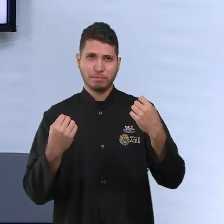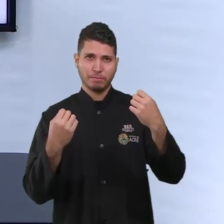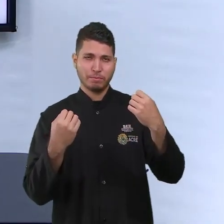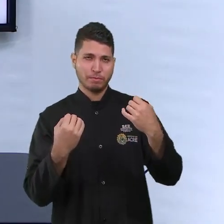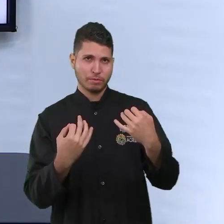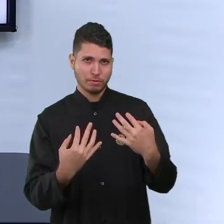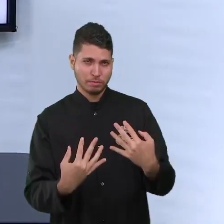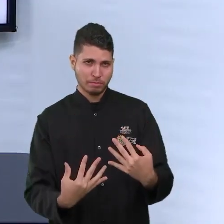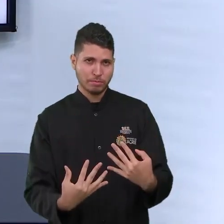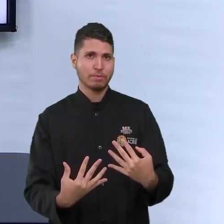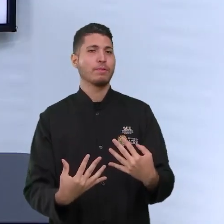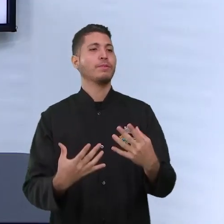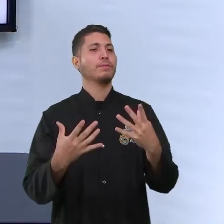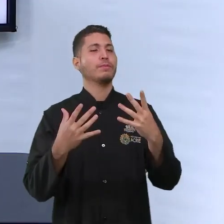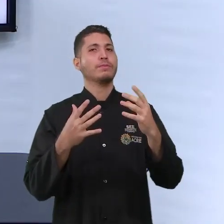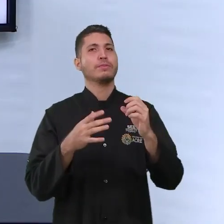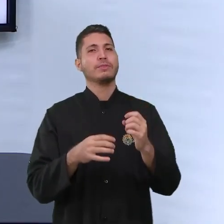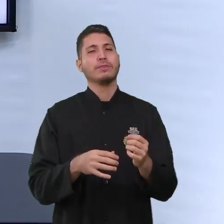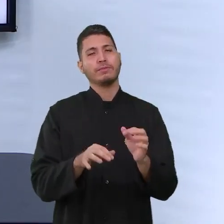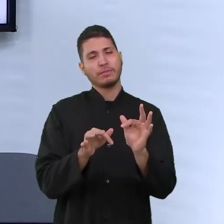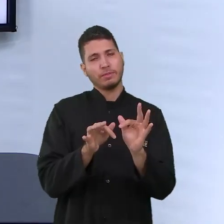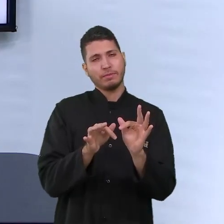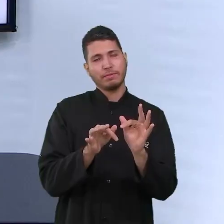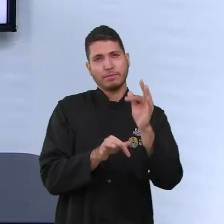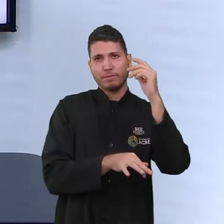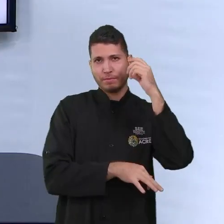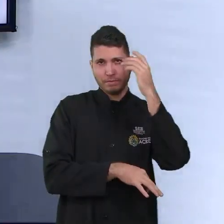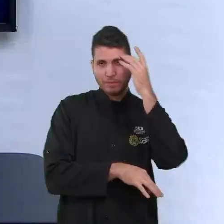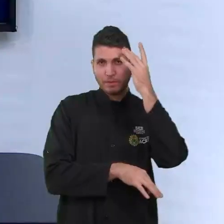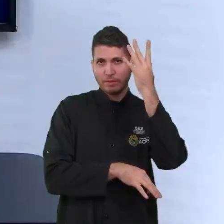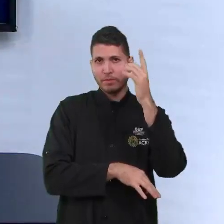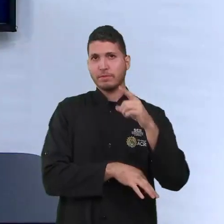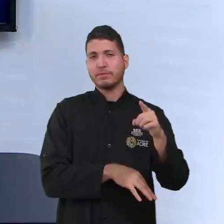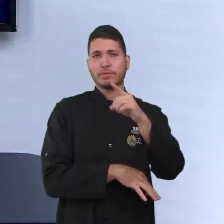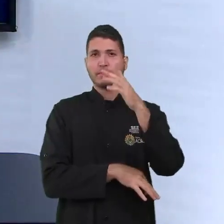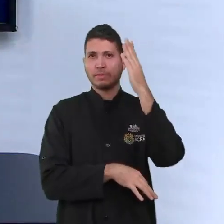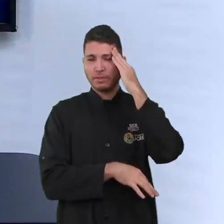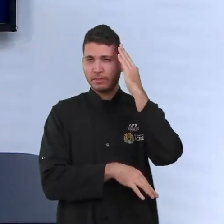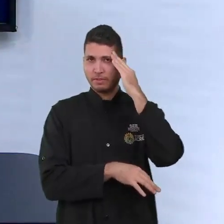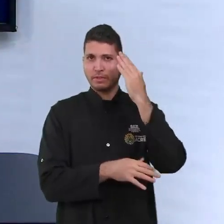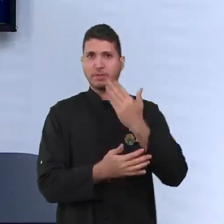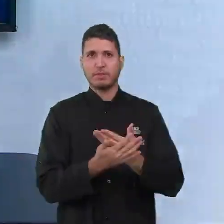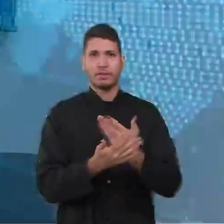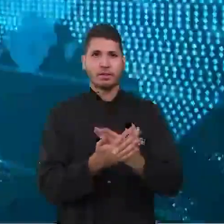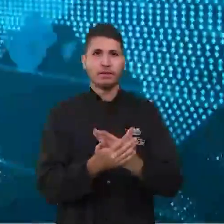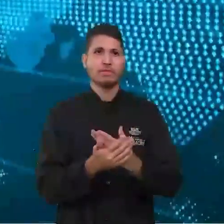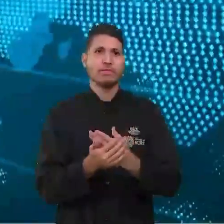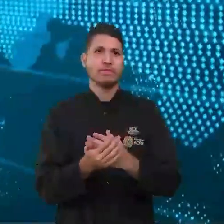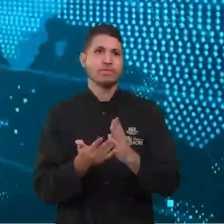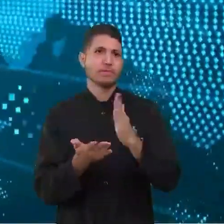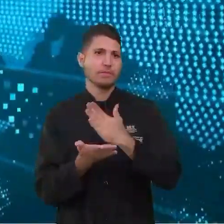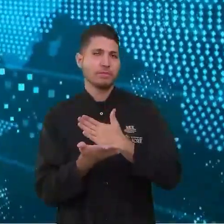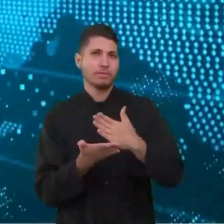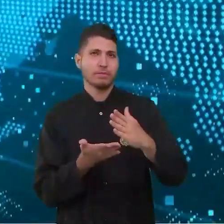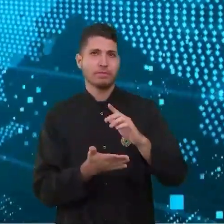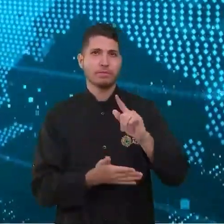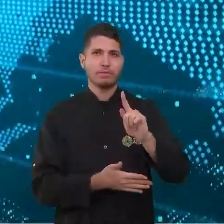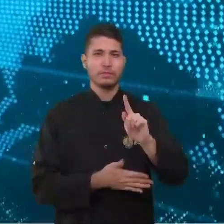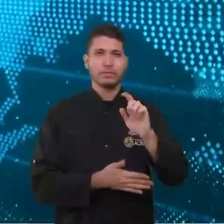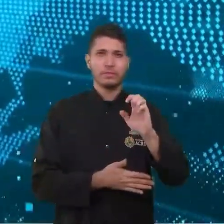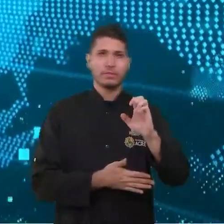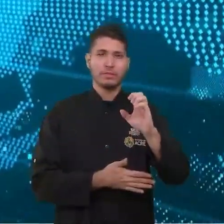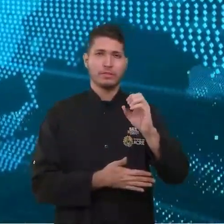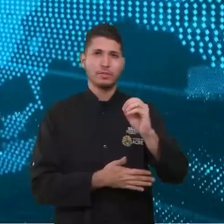bem interessante, bem fácil para vocês compreenderem. Vamos lá. Olha só, eu quero começar falando